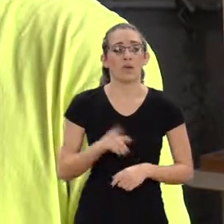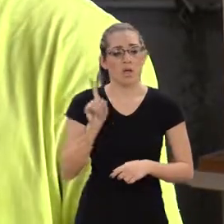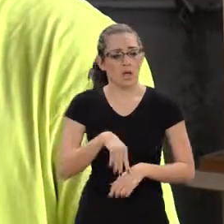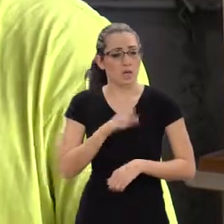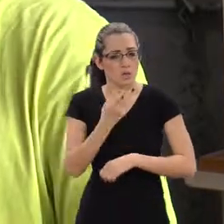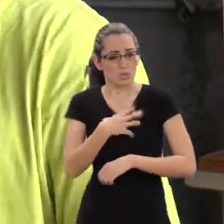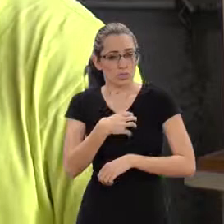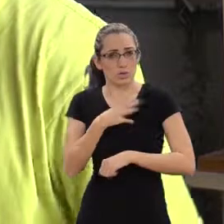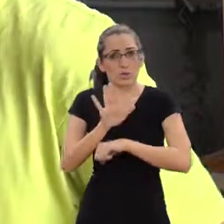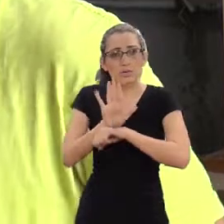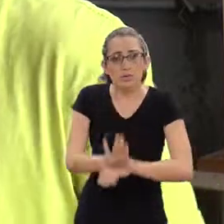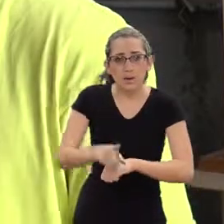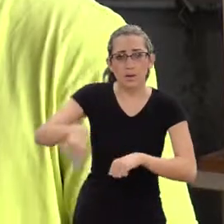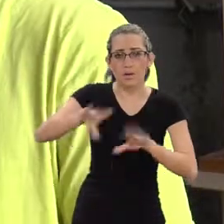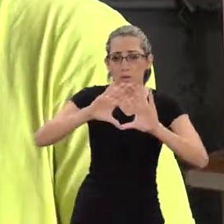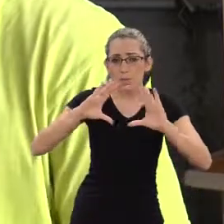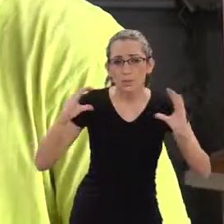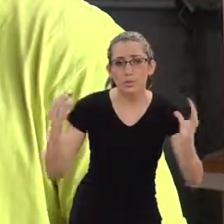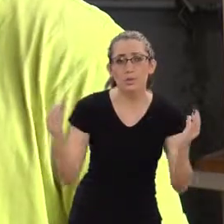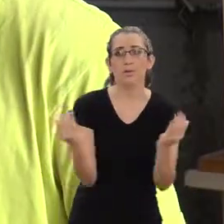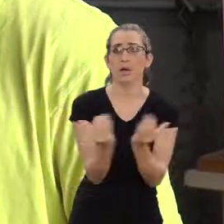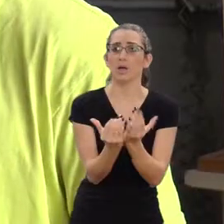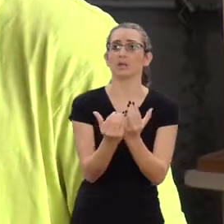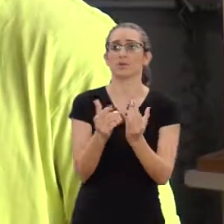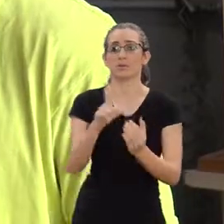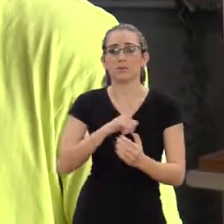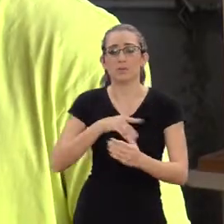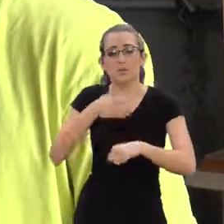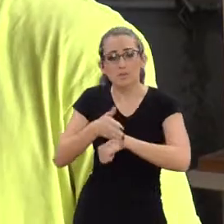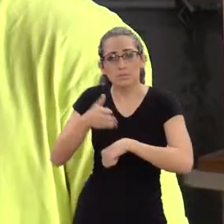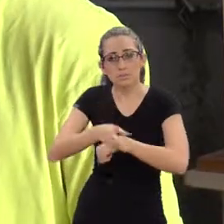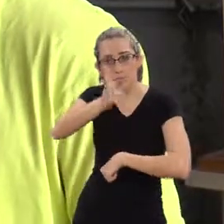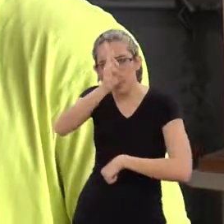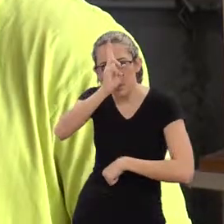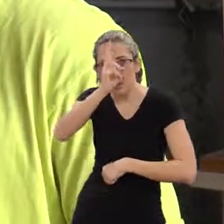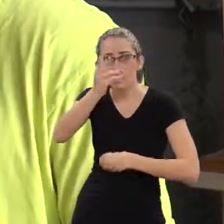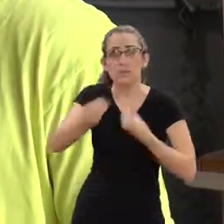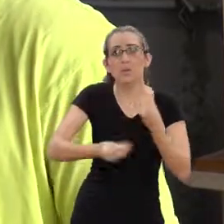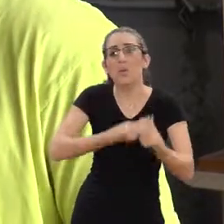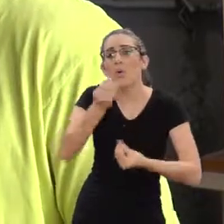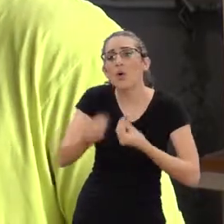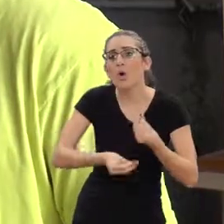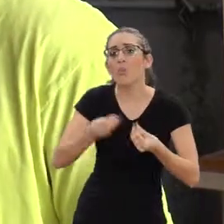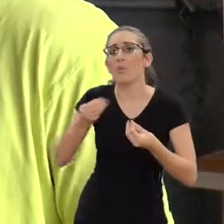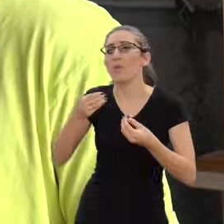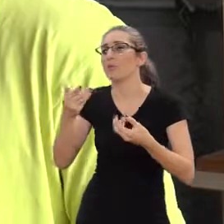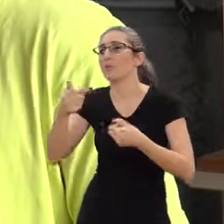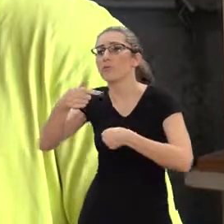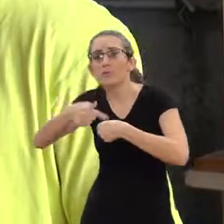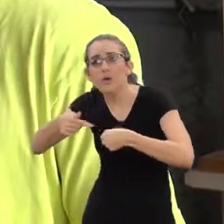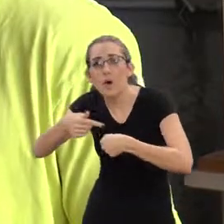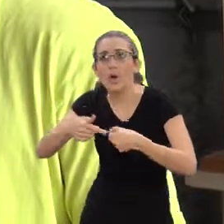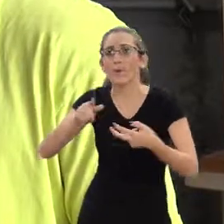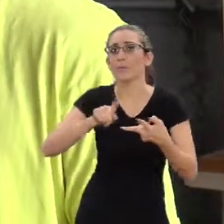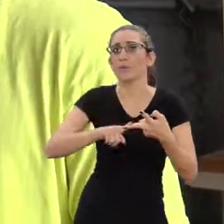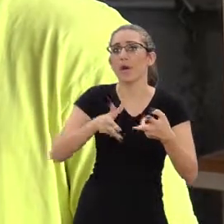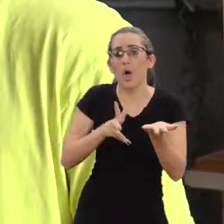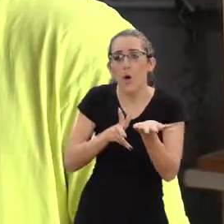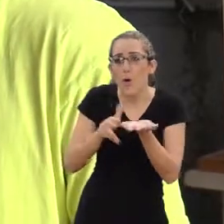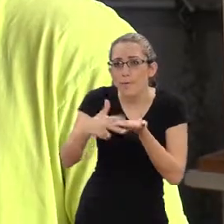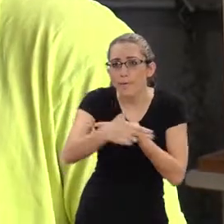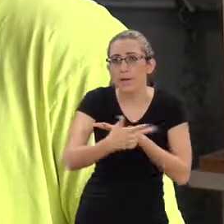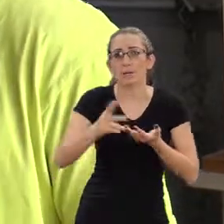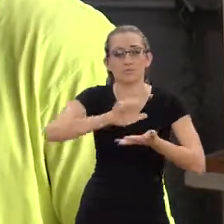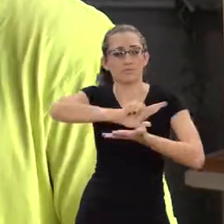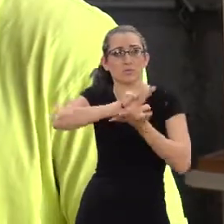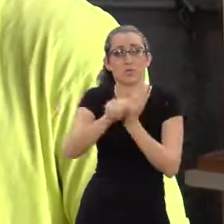a gente da comunidade, do ensino médio, a aprender a processo de fabricação mecânica. Solda,